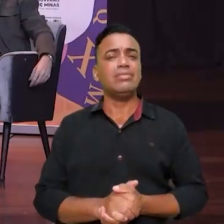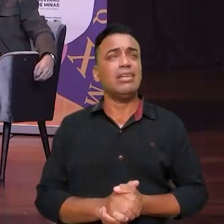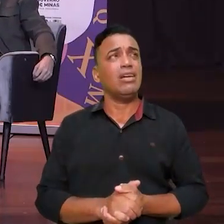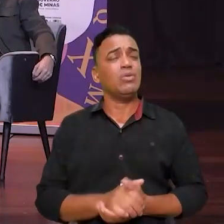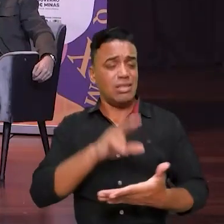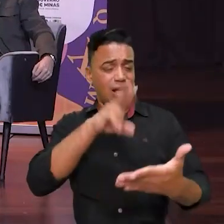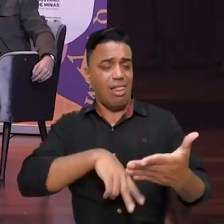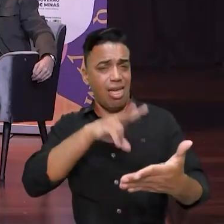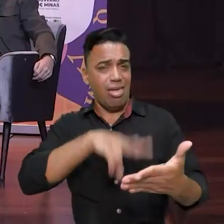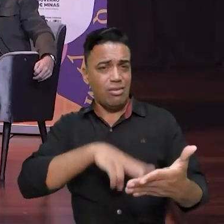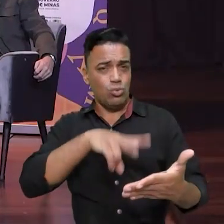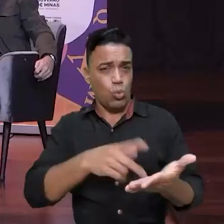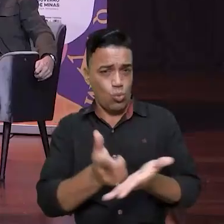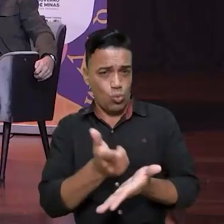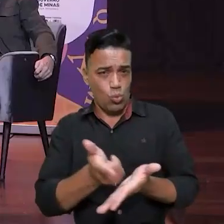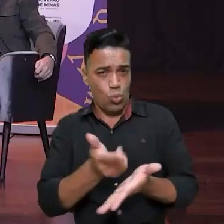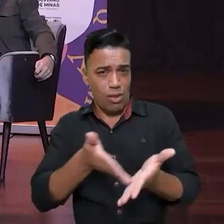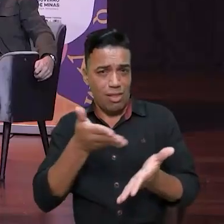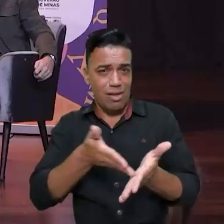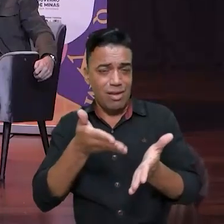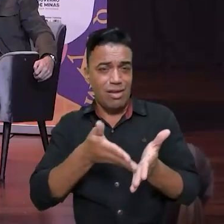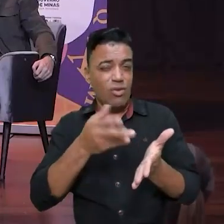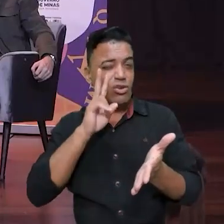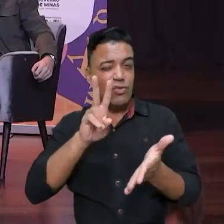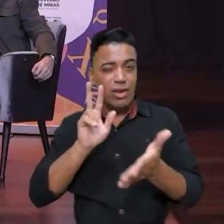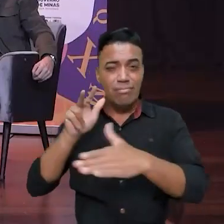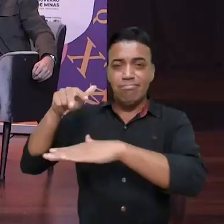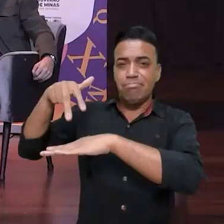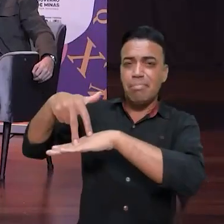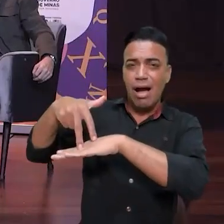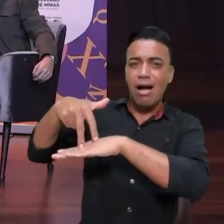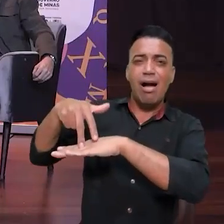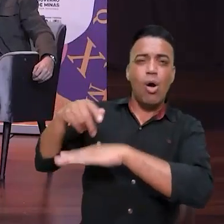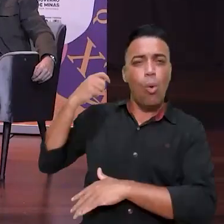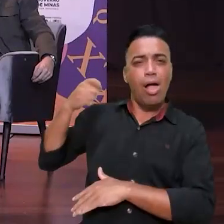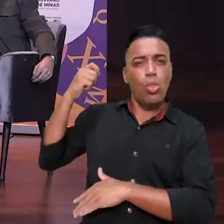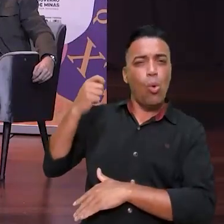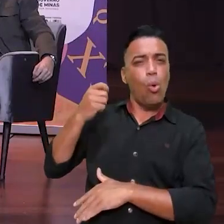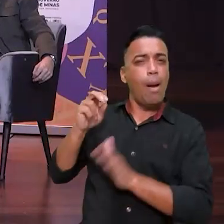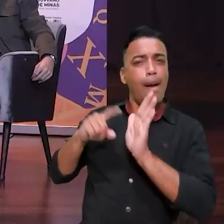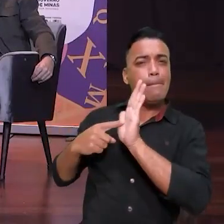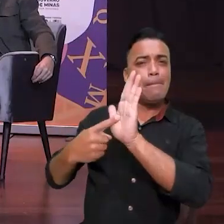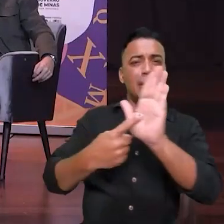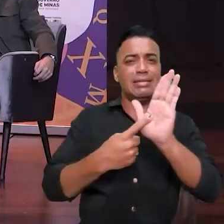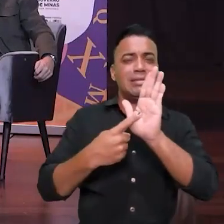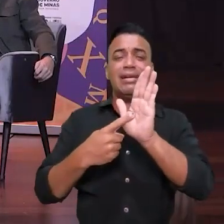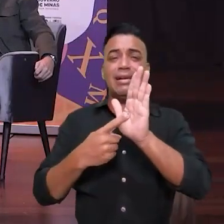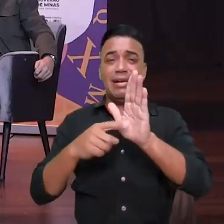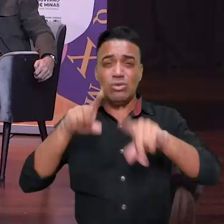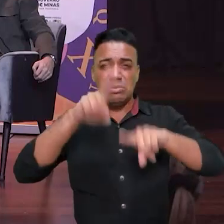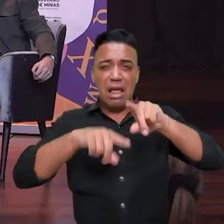gente está lendo, eu te vi no palco, assim, interpretando, os cenários são muito